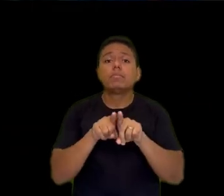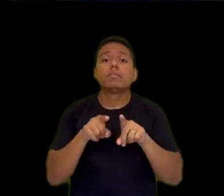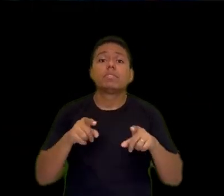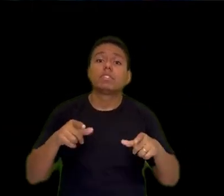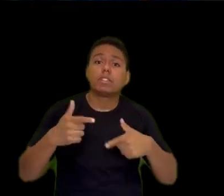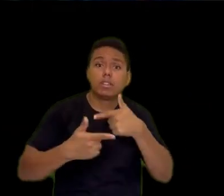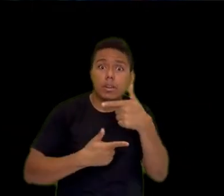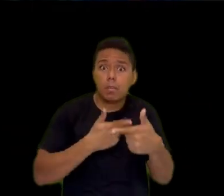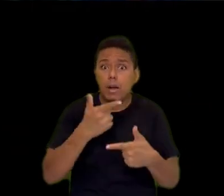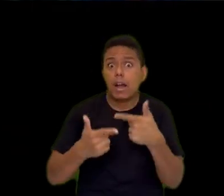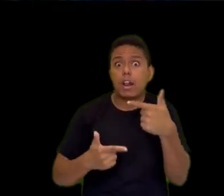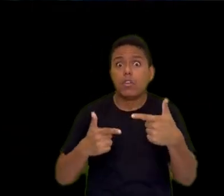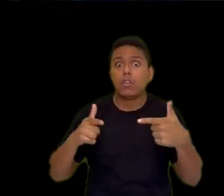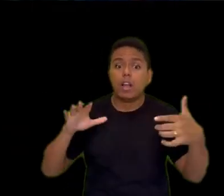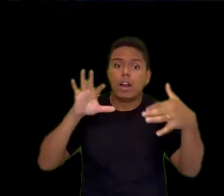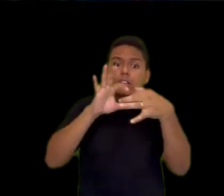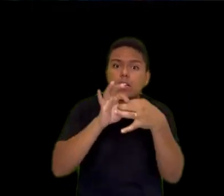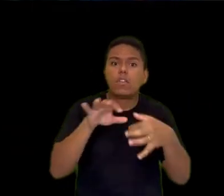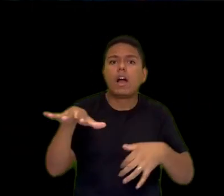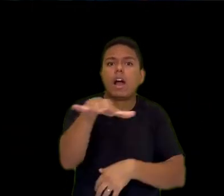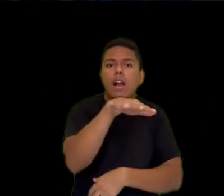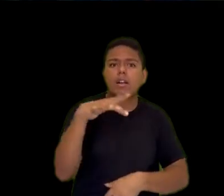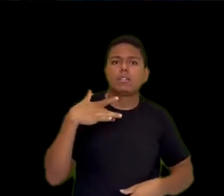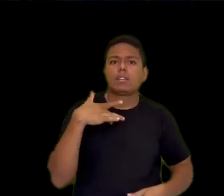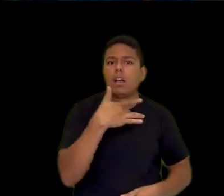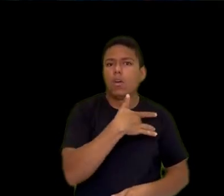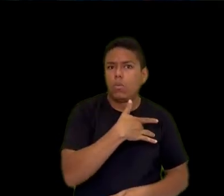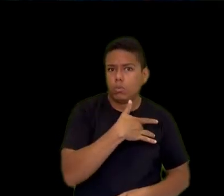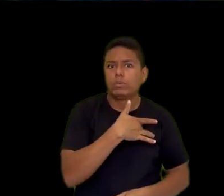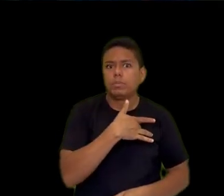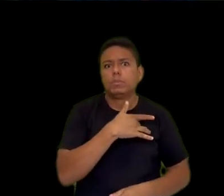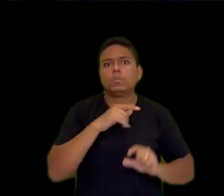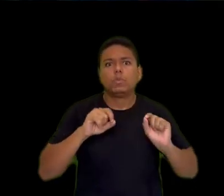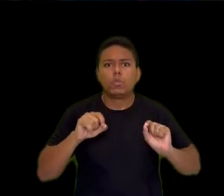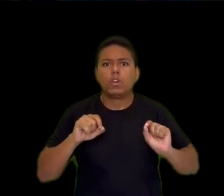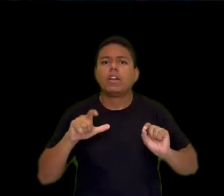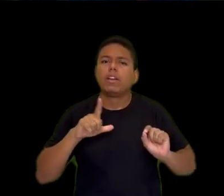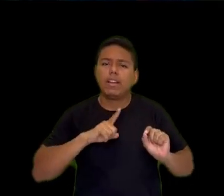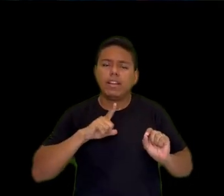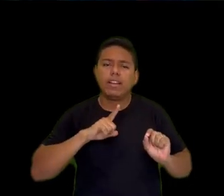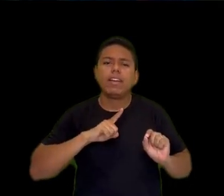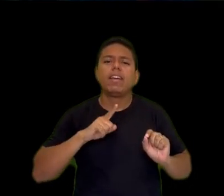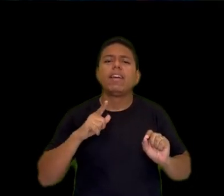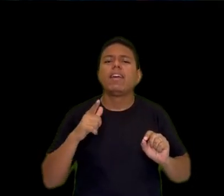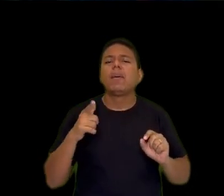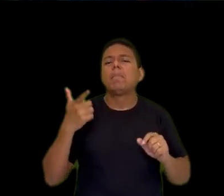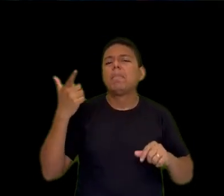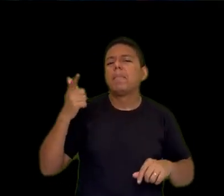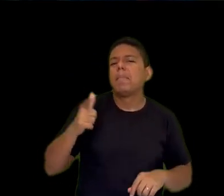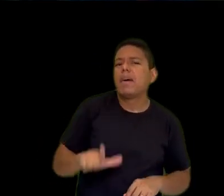os serviços de saúde e tem também os serviços de interesse à saúde.